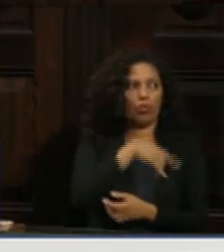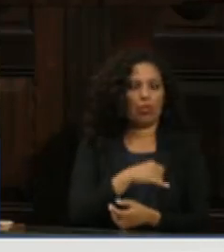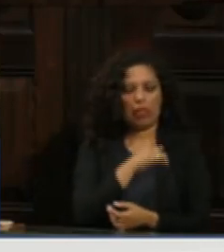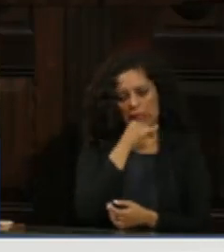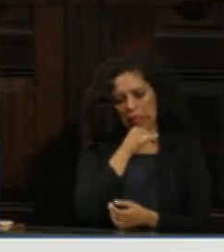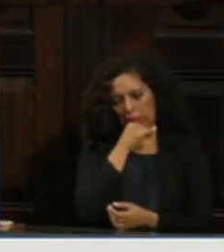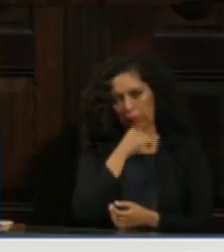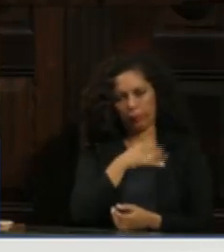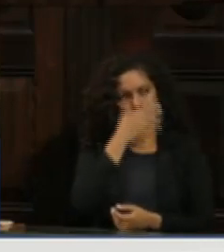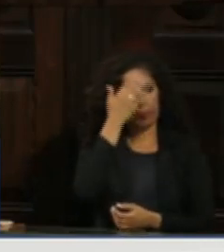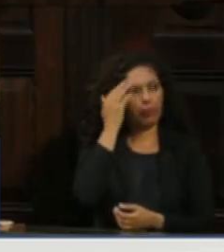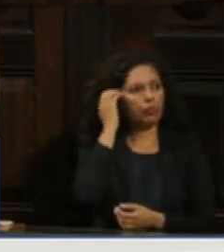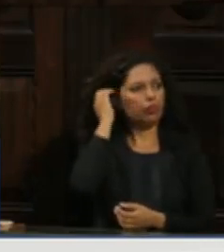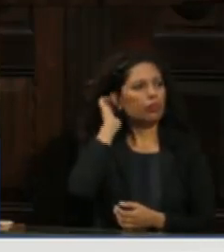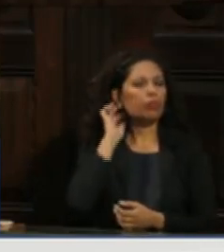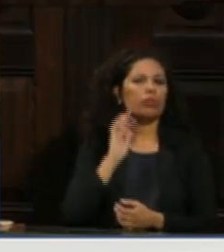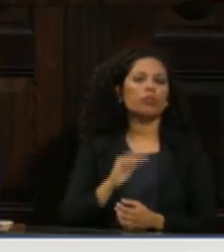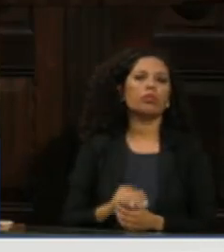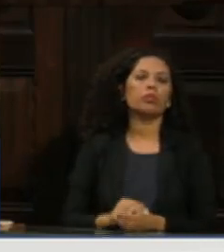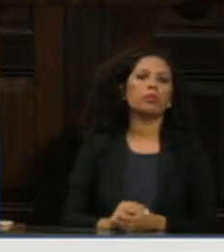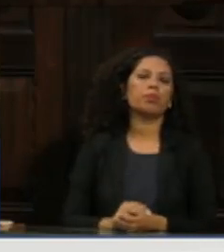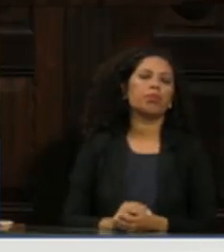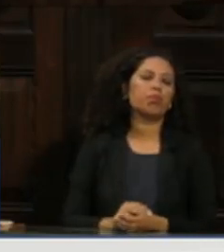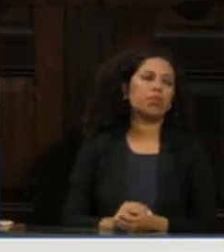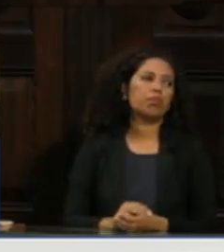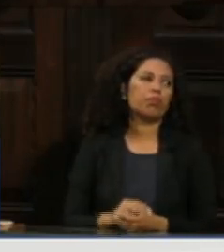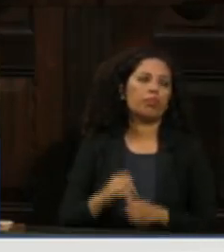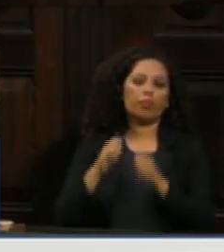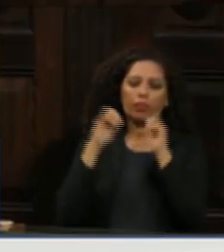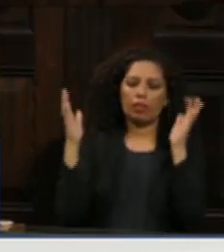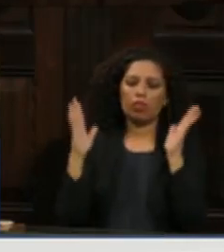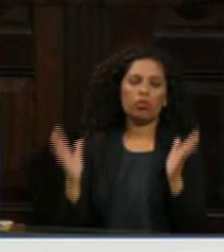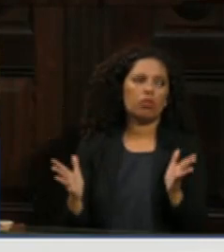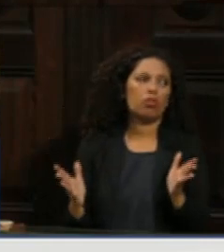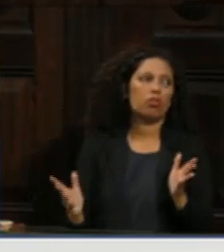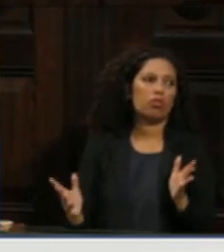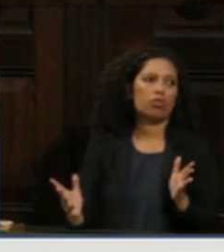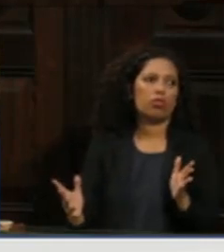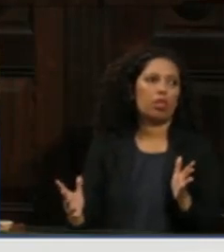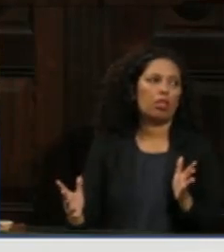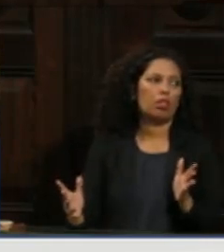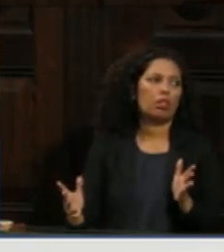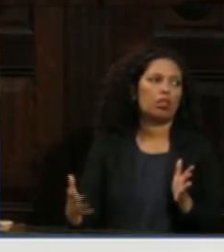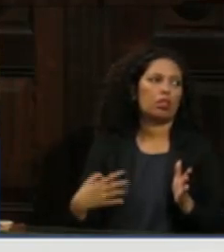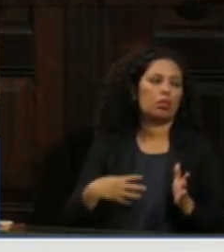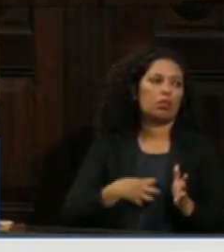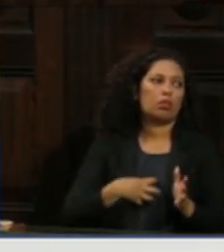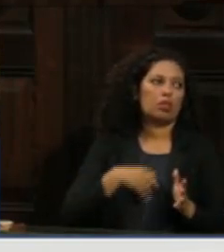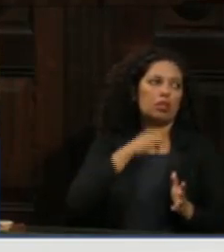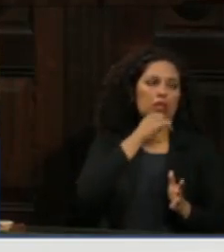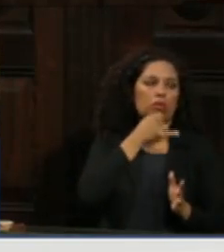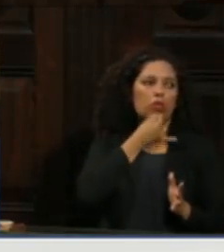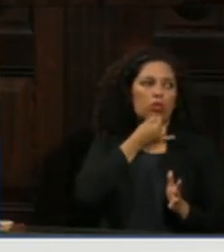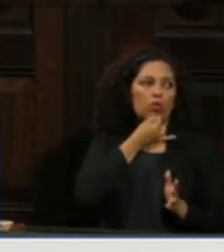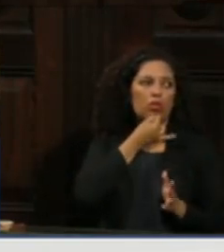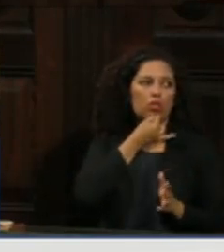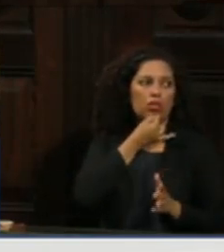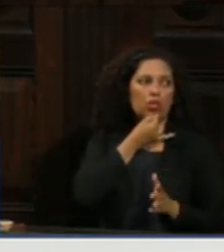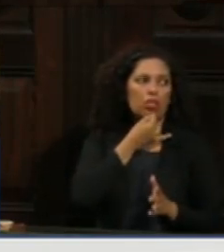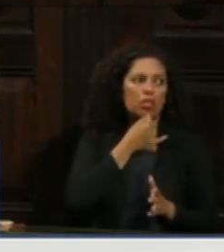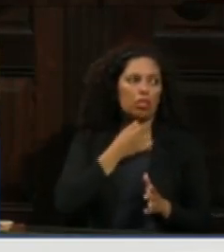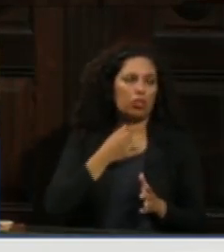a forma que o Rio foi conduzido nos últimos anos, e a gente precisa dizer isso, porque é a verdade, a forma como o Rio foi conduzido nos últimos